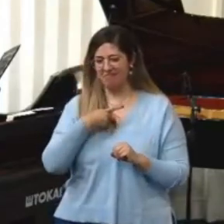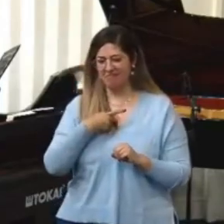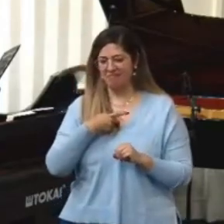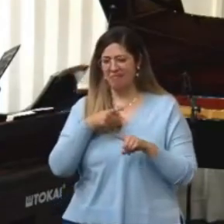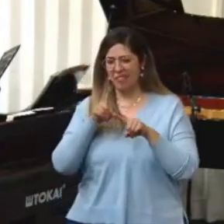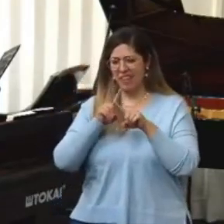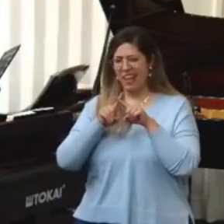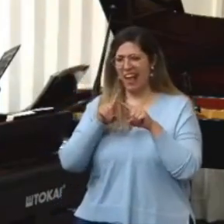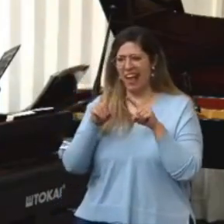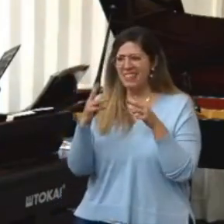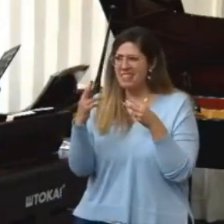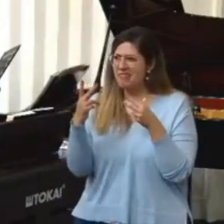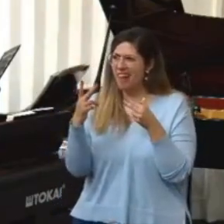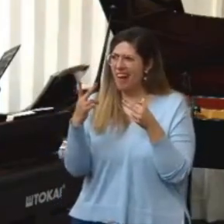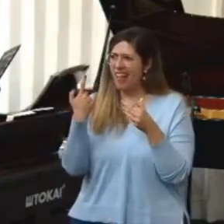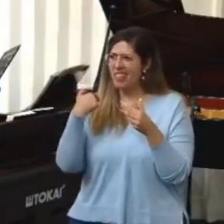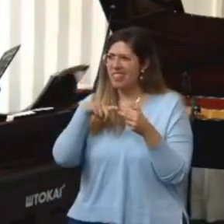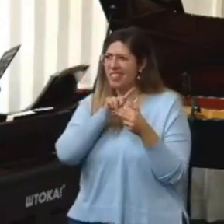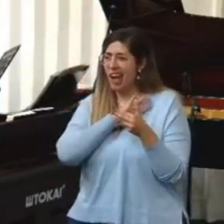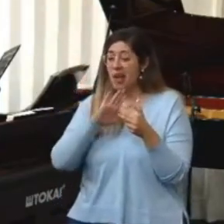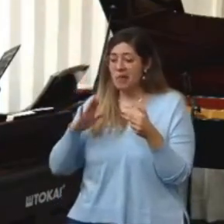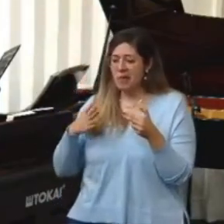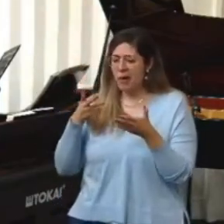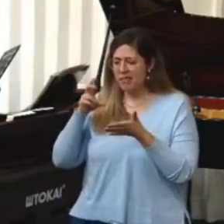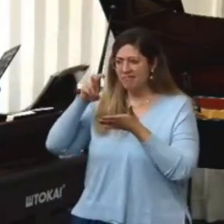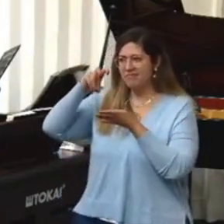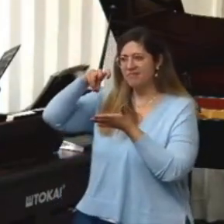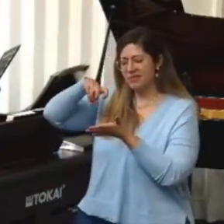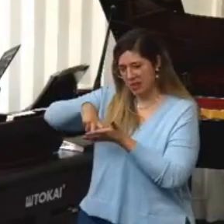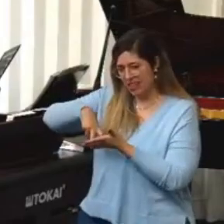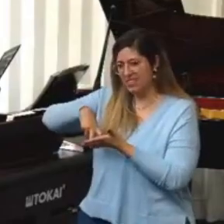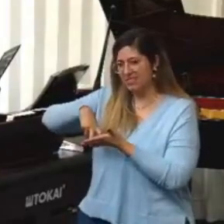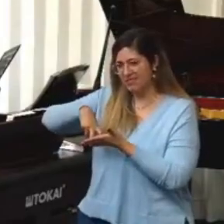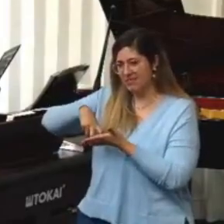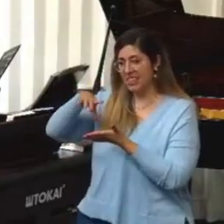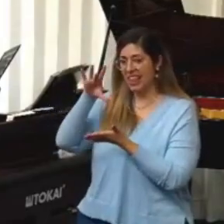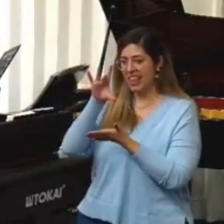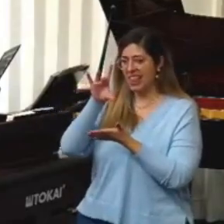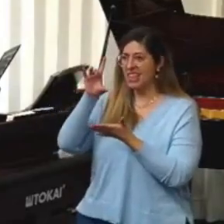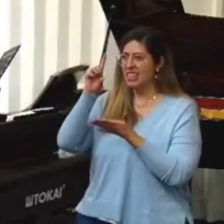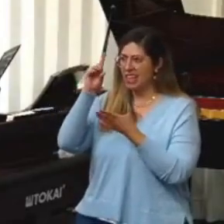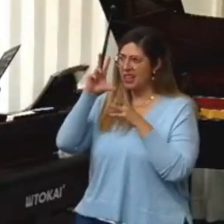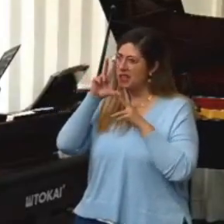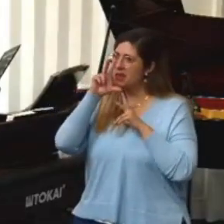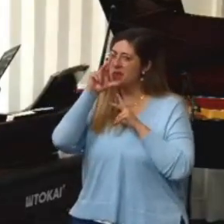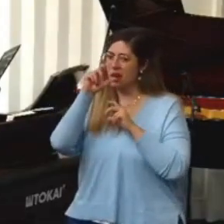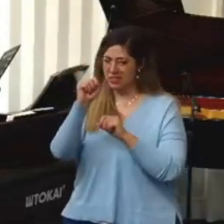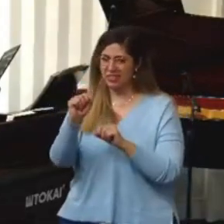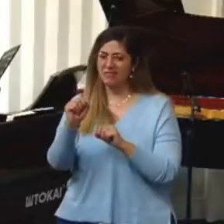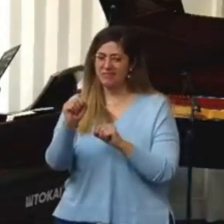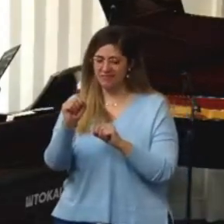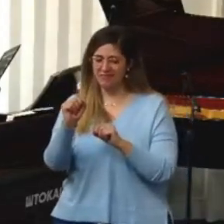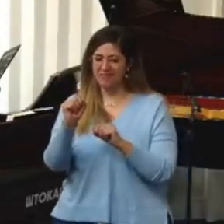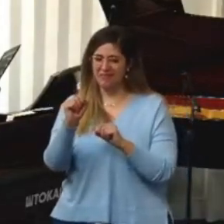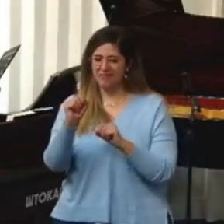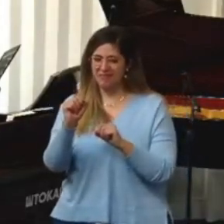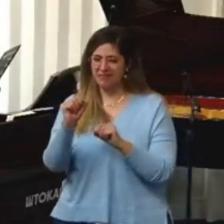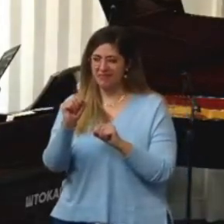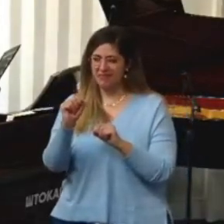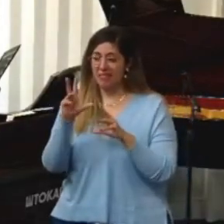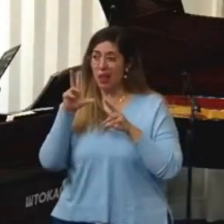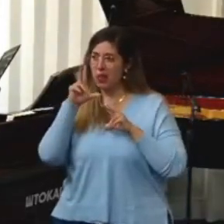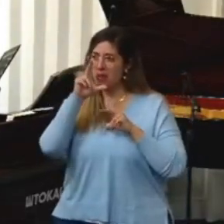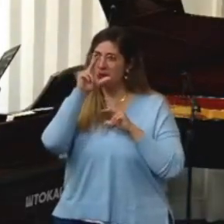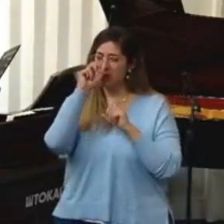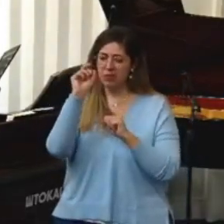da sua caminha lá no seu quarto. Ainda que os super-heróis estejam lá nas prateleiras, a